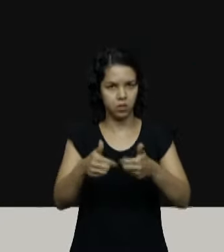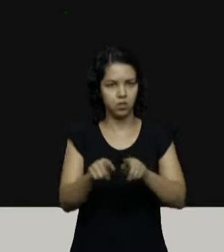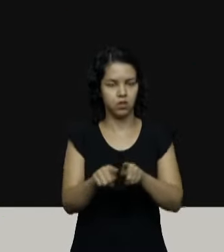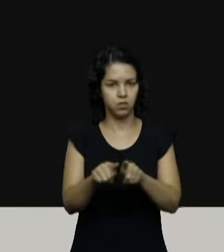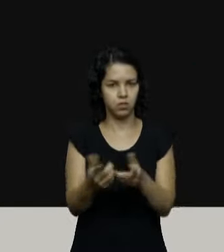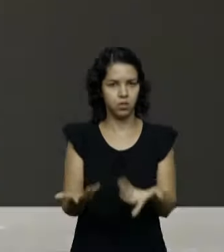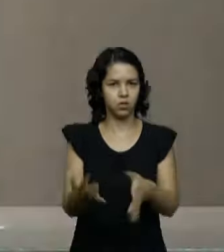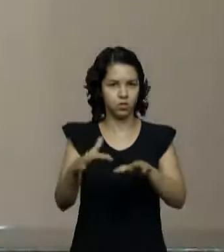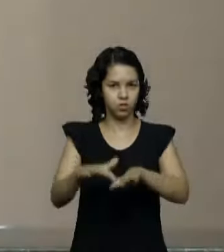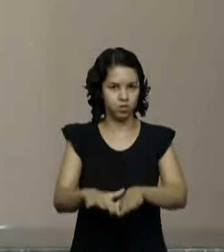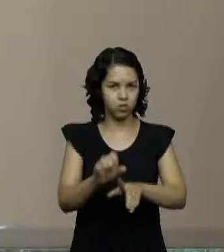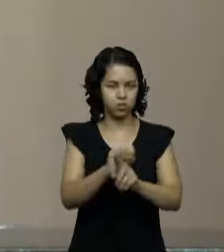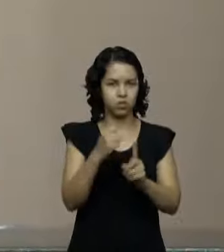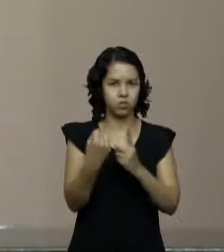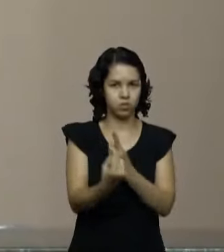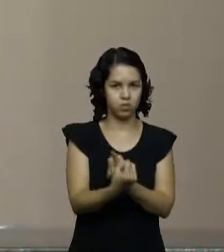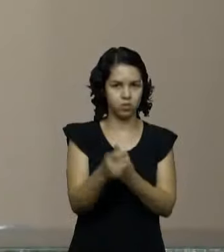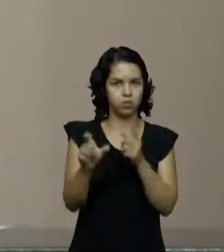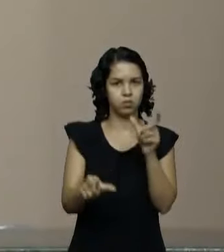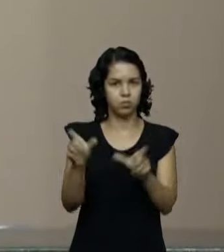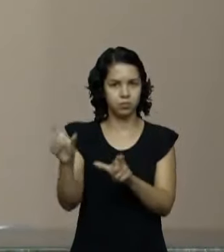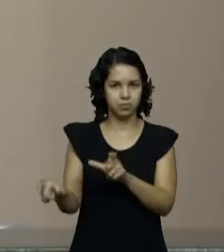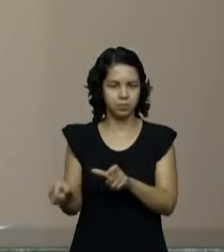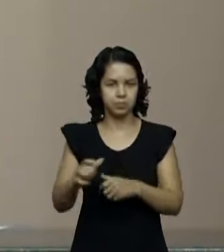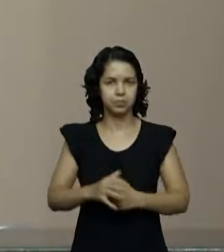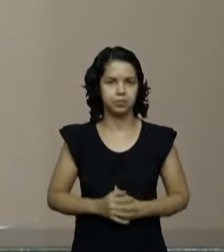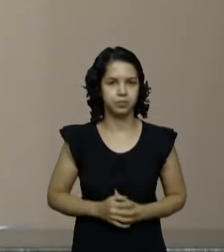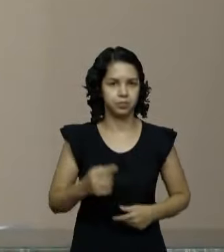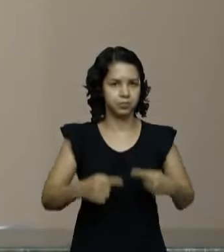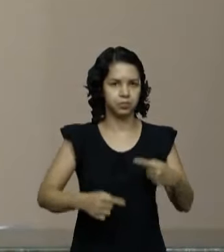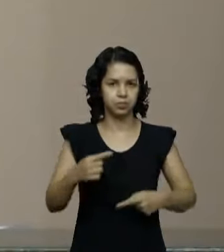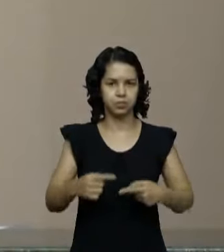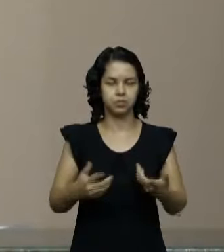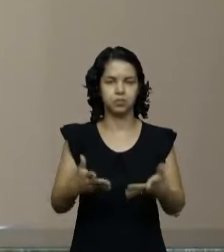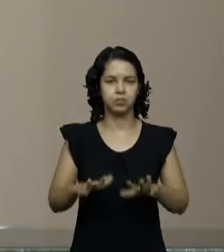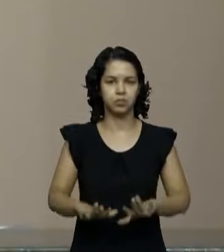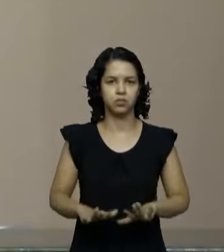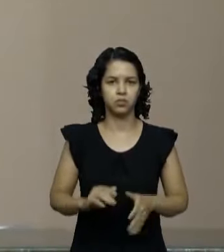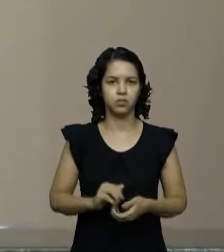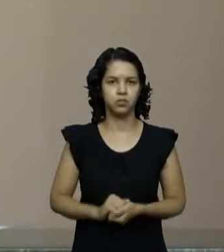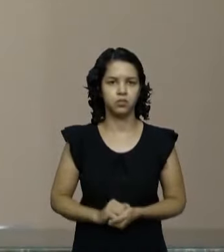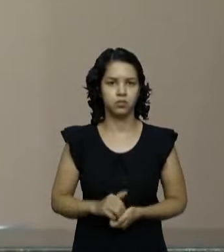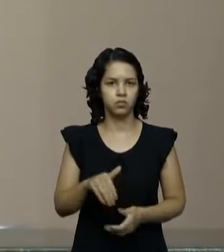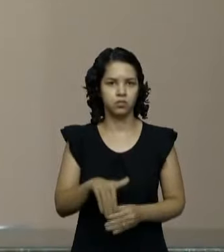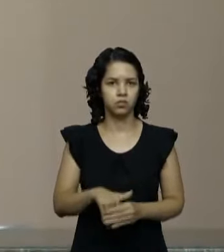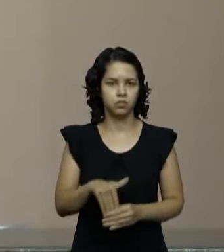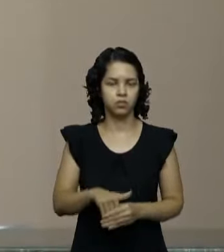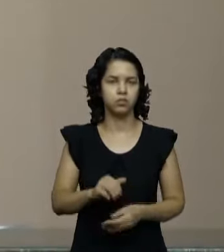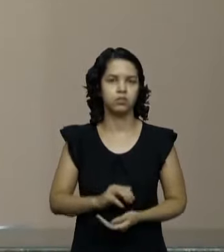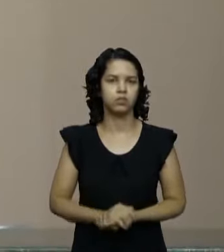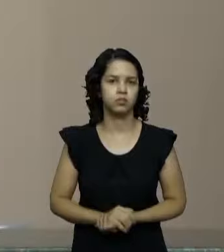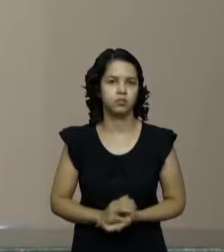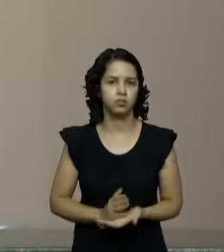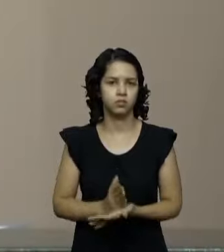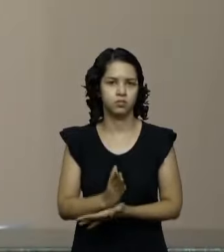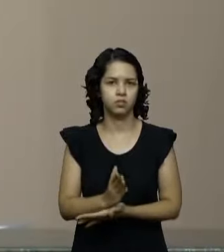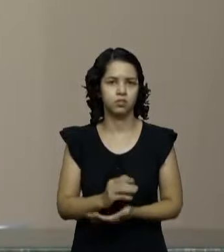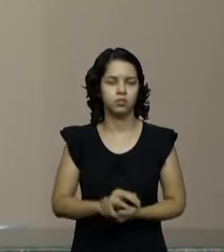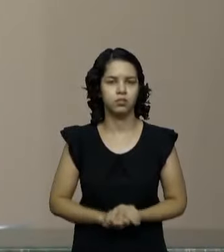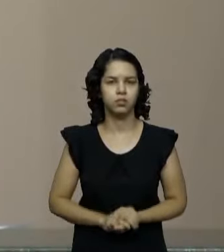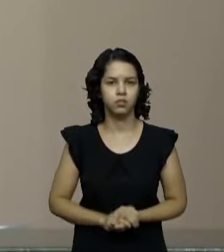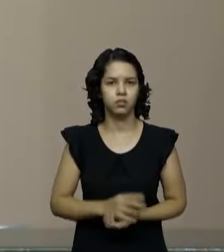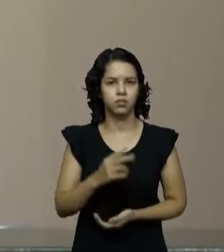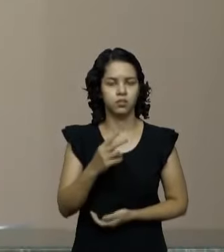dos pacientes. Em discussão, não havendo quem queira discutir, em votação está aprovado. Moção